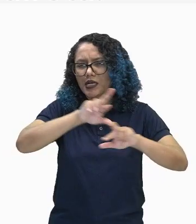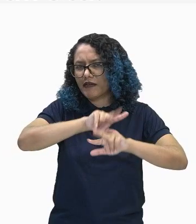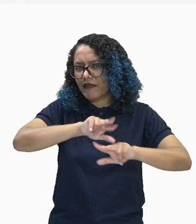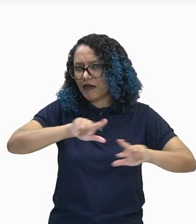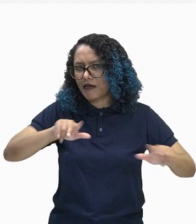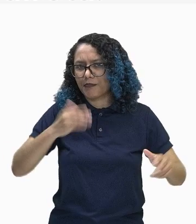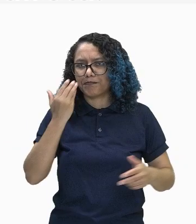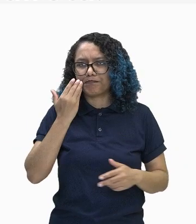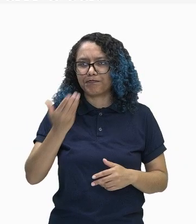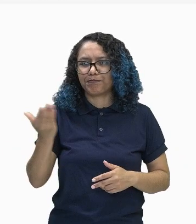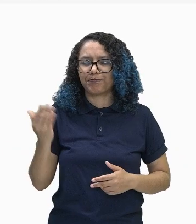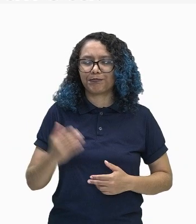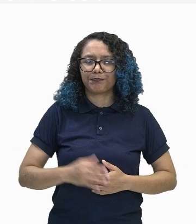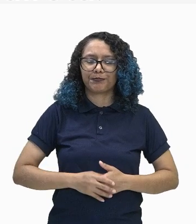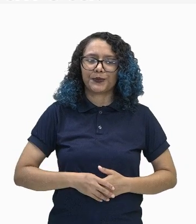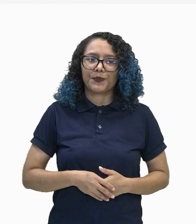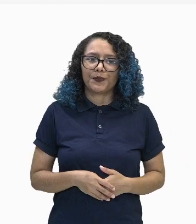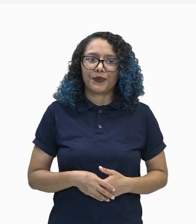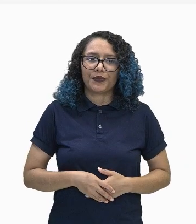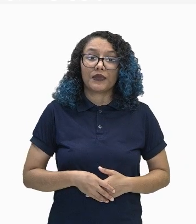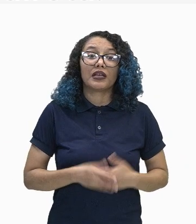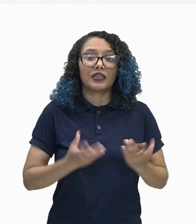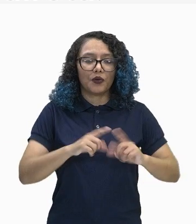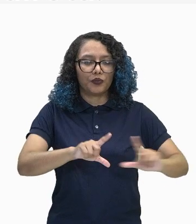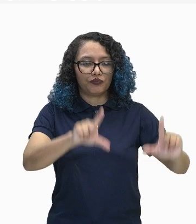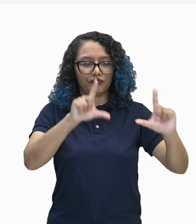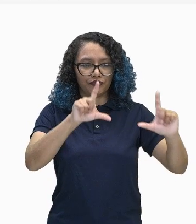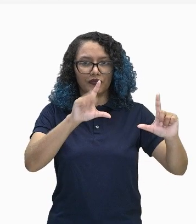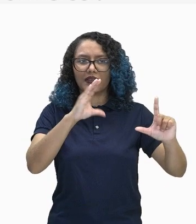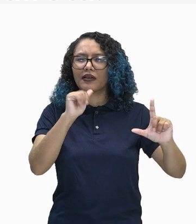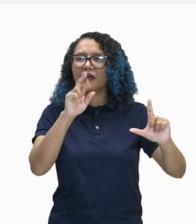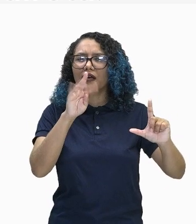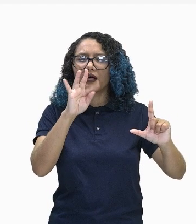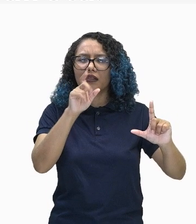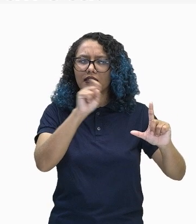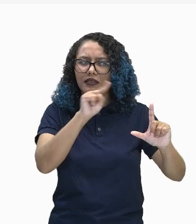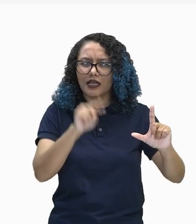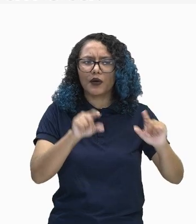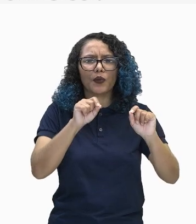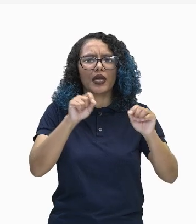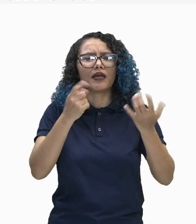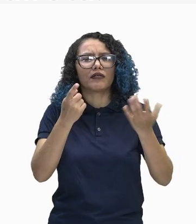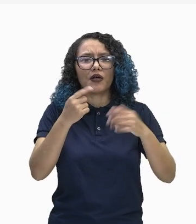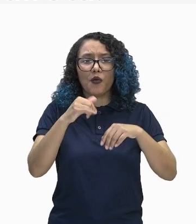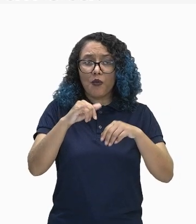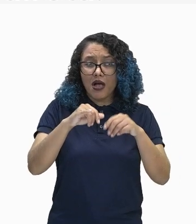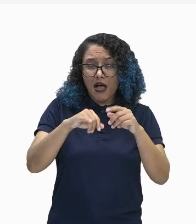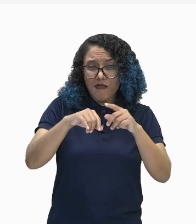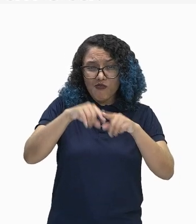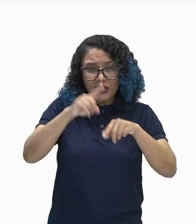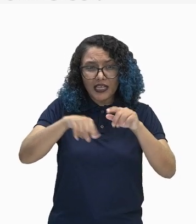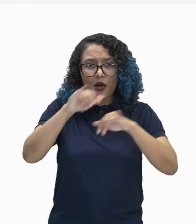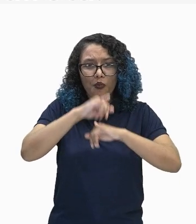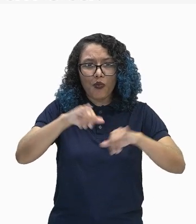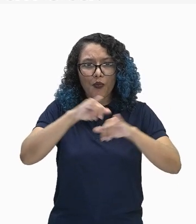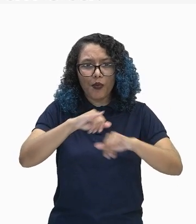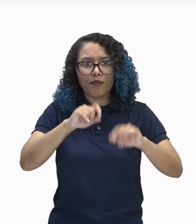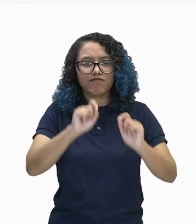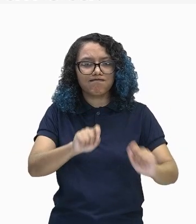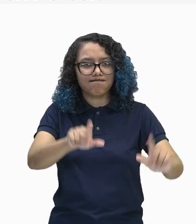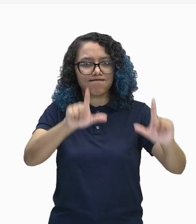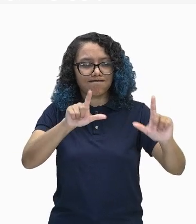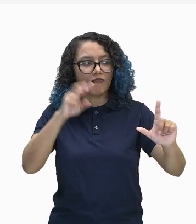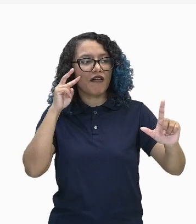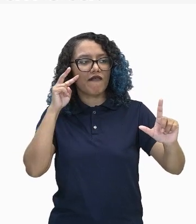para vocês, o cartaz é uma peça publicitária feita para ser colocado em lugar visível, como em